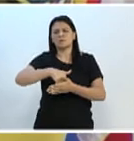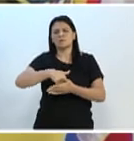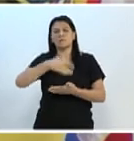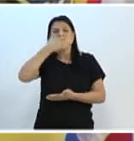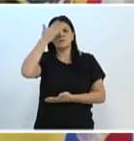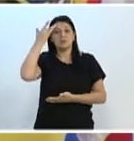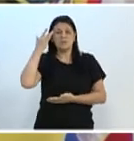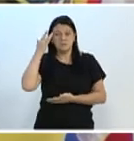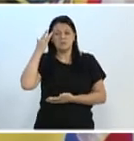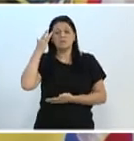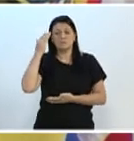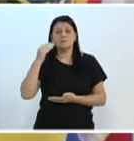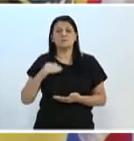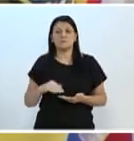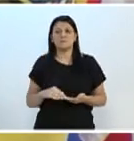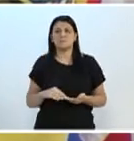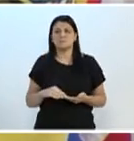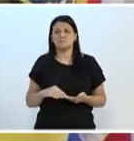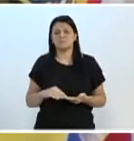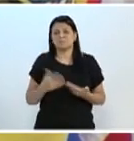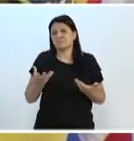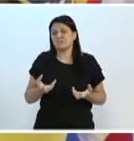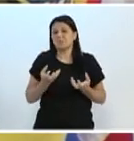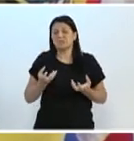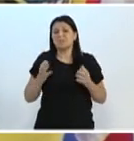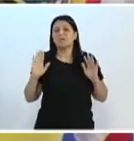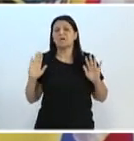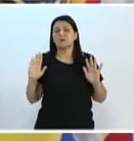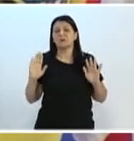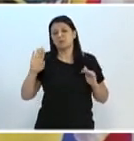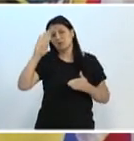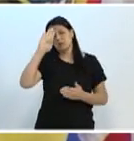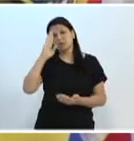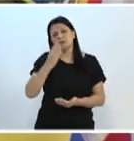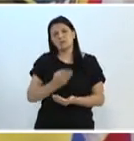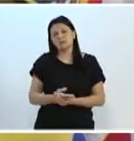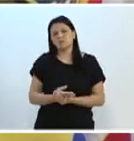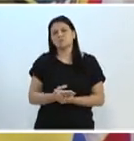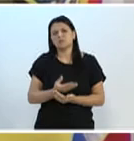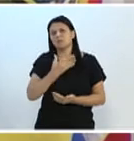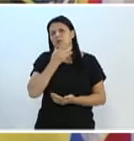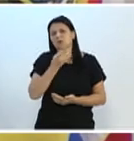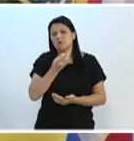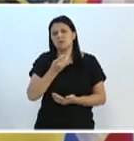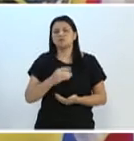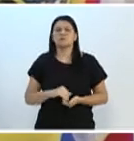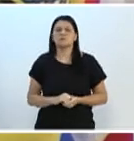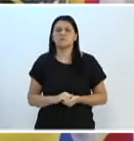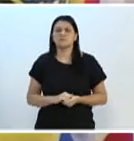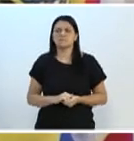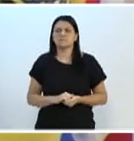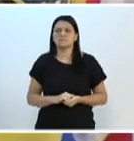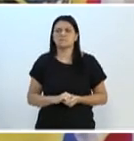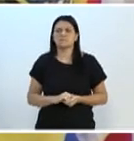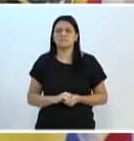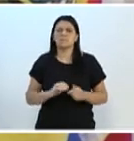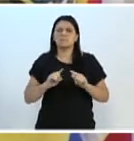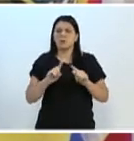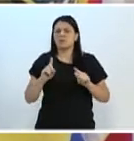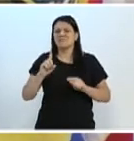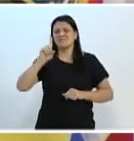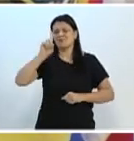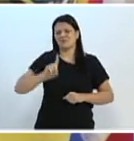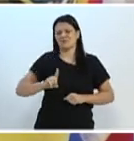pessoa que ele bem entende, o que ele acredita, o que ele acha, enfim, ou da forma como é, mas é um direito e não é